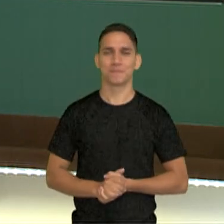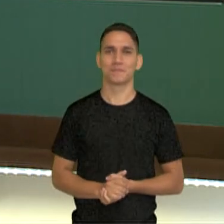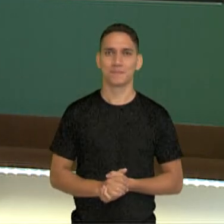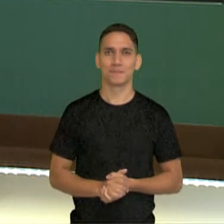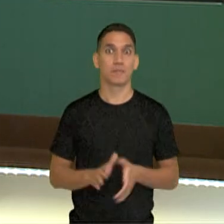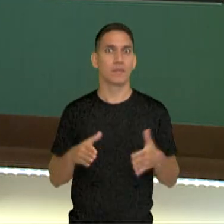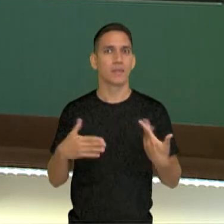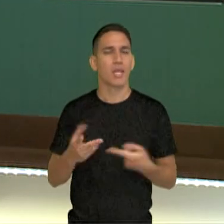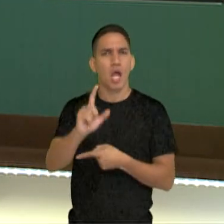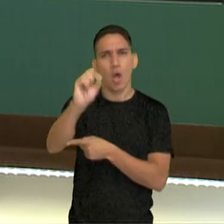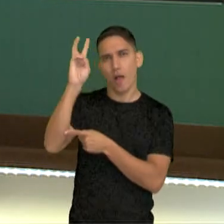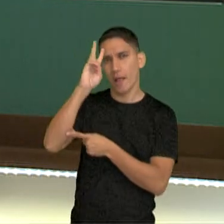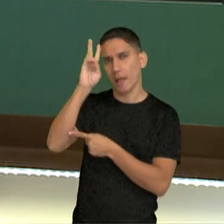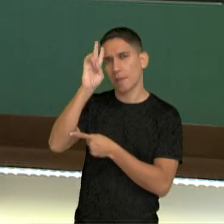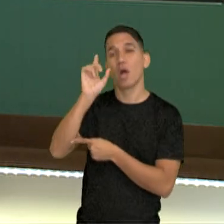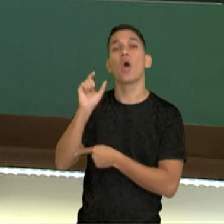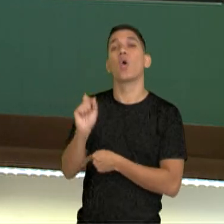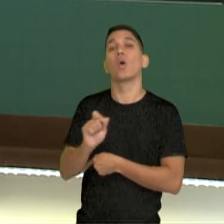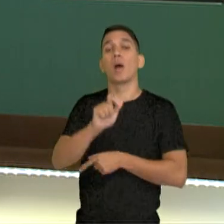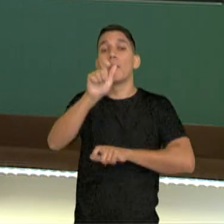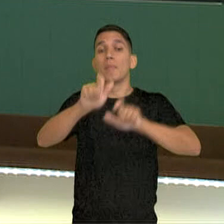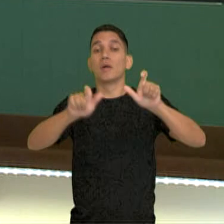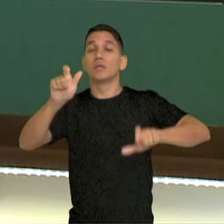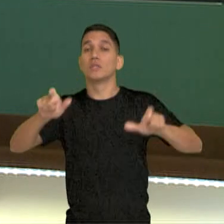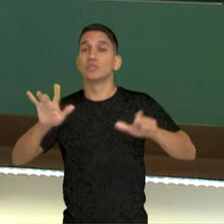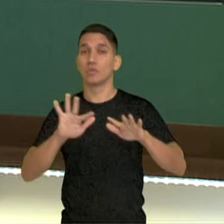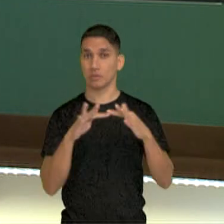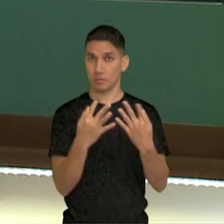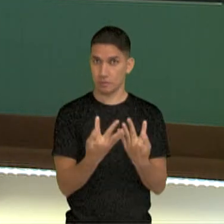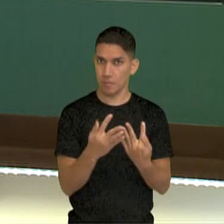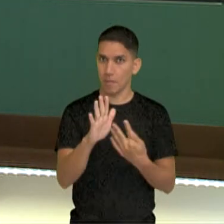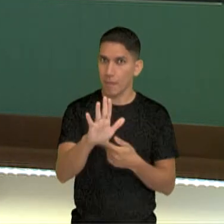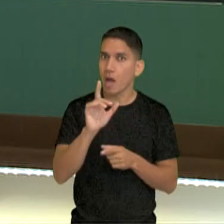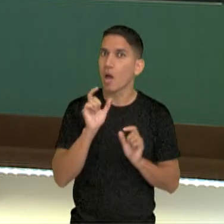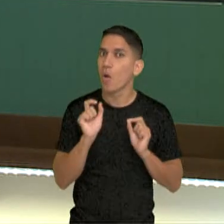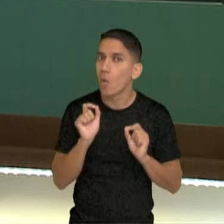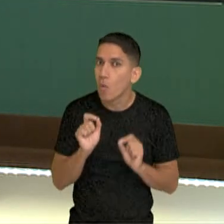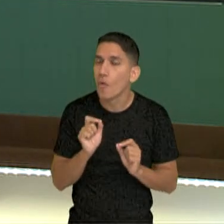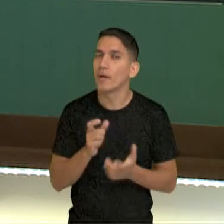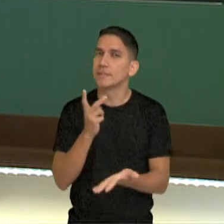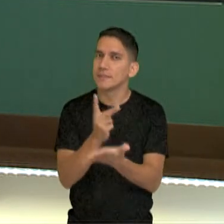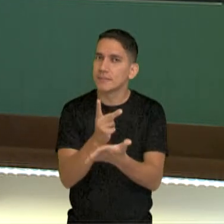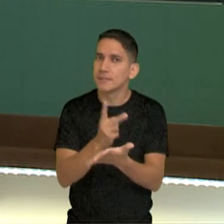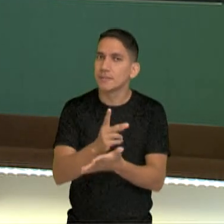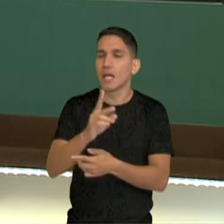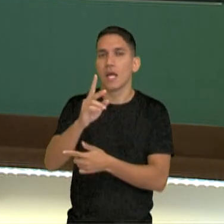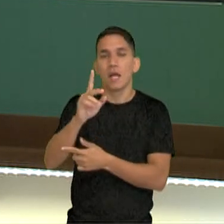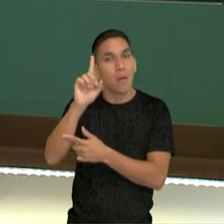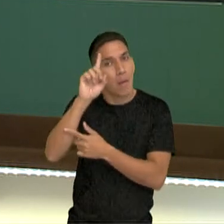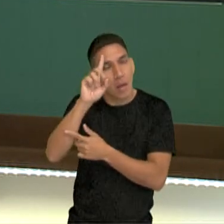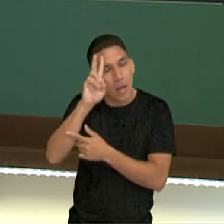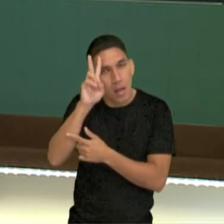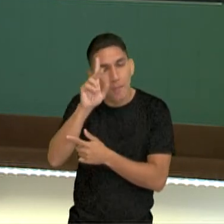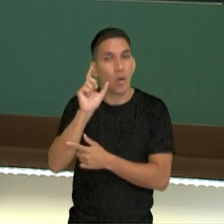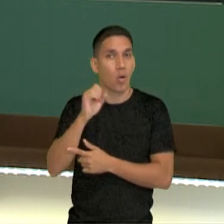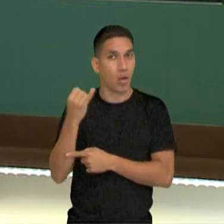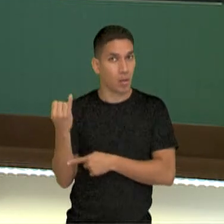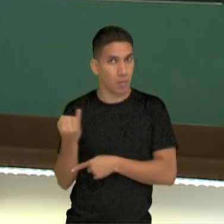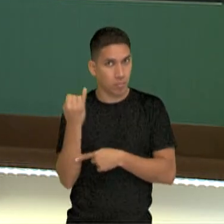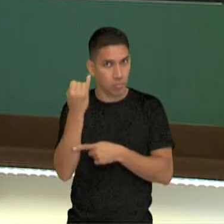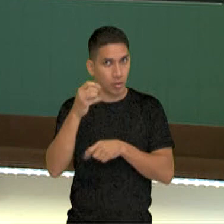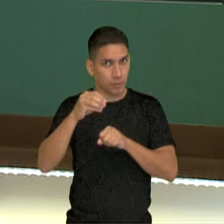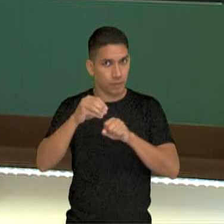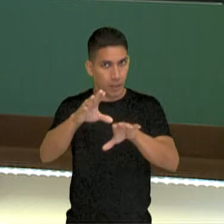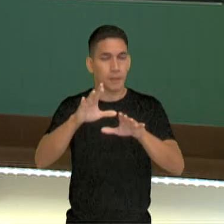Então, vamos relembrar quais são os membros da família, mas sempre é importante nós ressaltarmos para vocês.